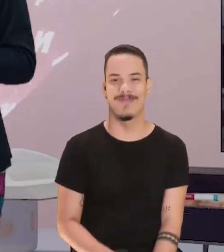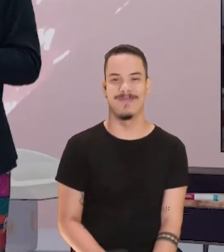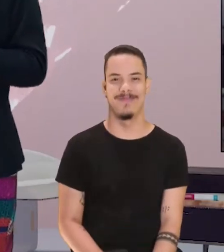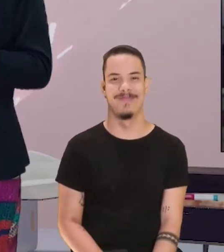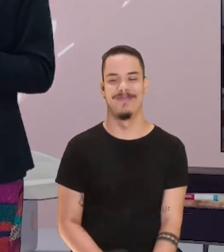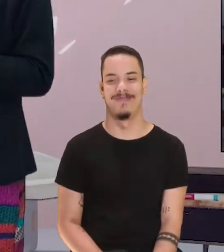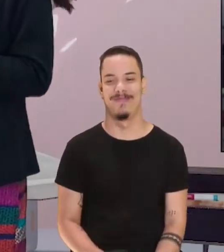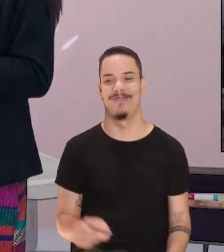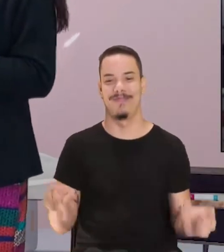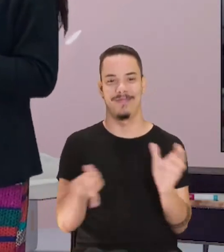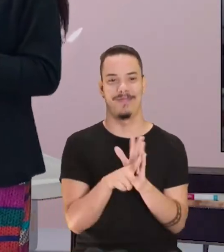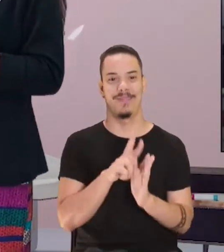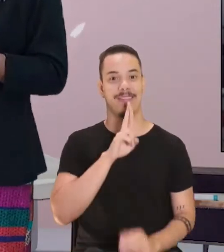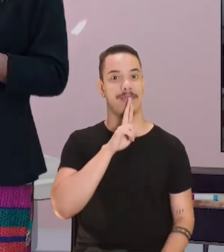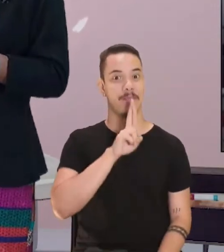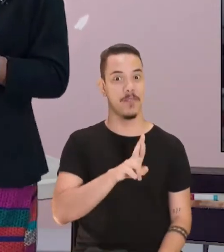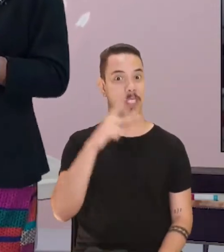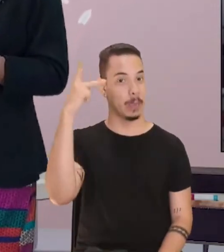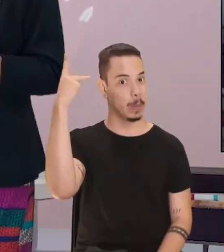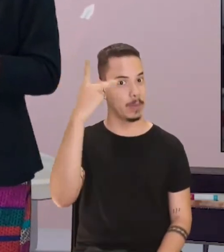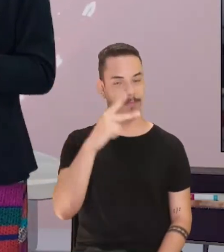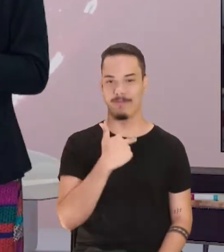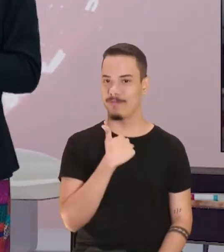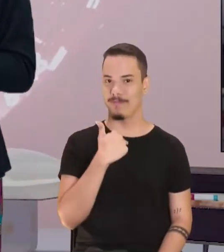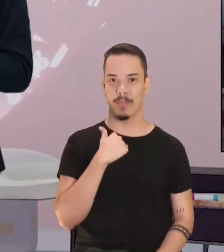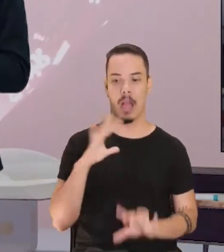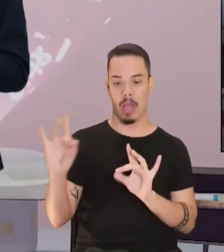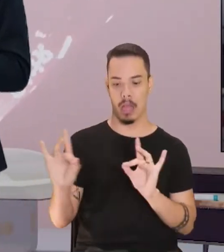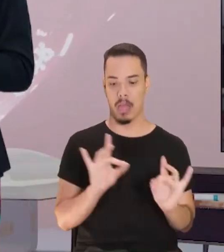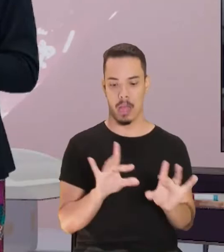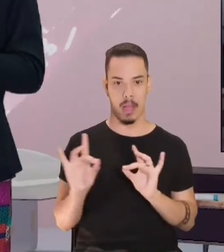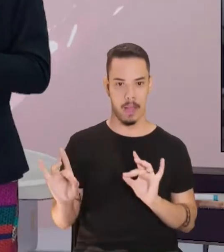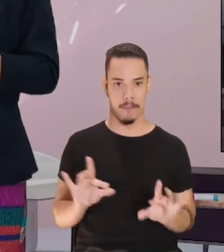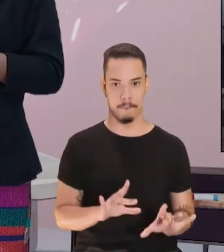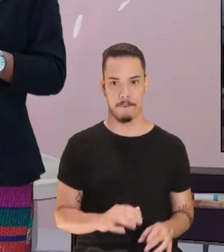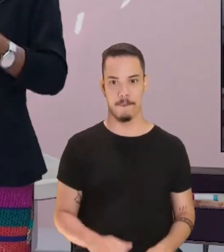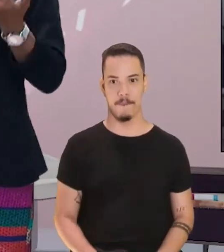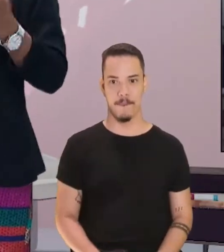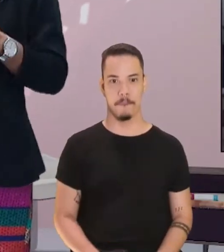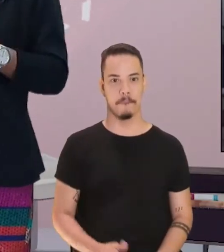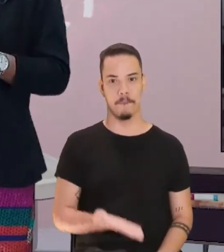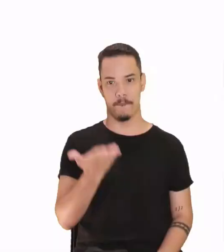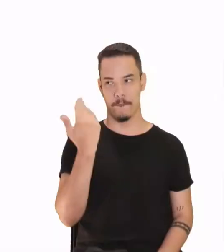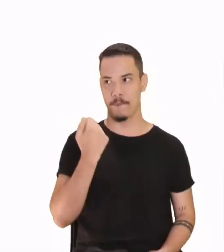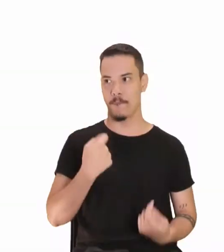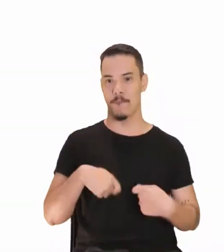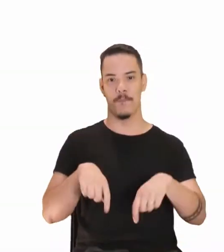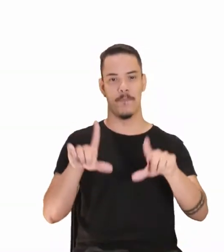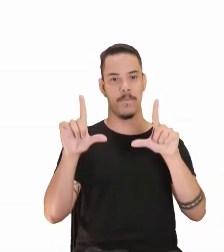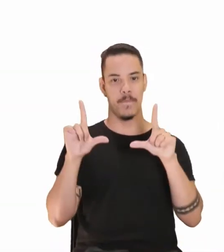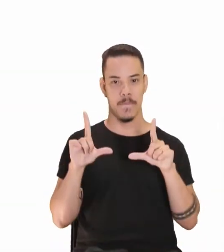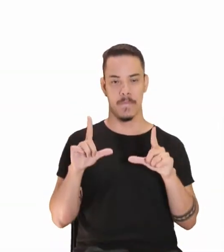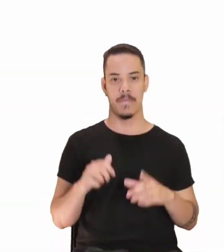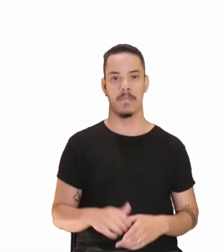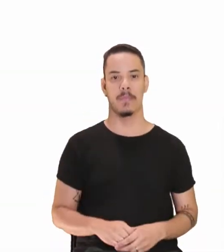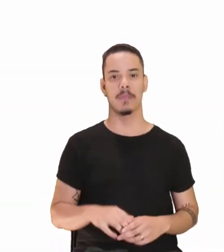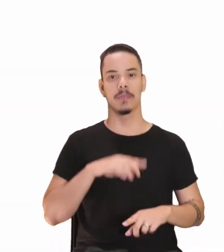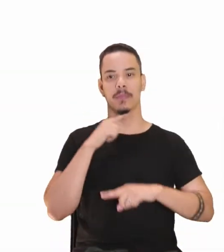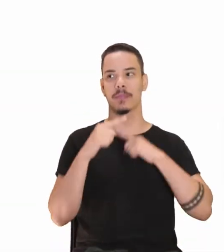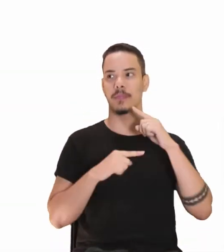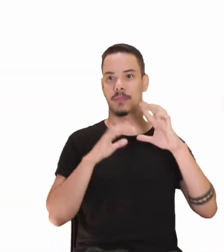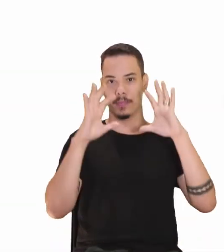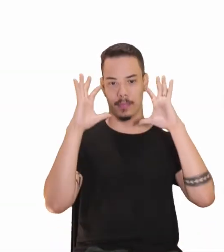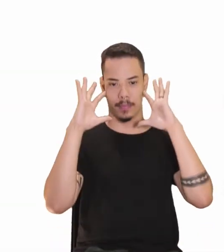Para copiar a resposta, não. Pode emprestar em conjunto. Beleza. Então, vamos lá? Simbora, vamos aí!